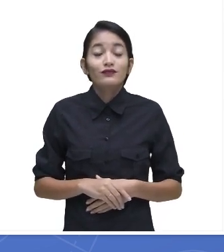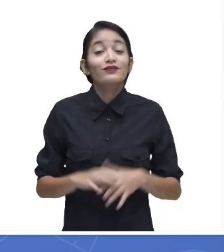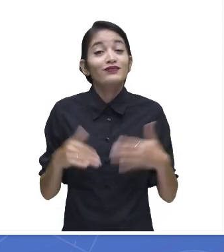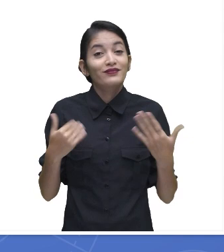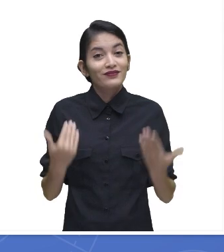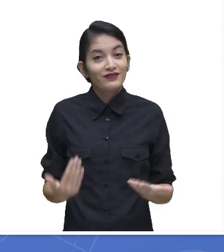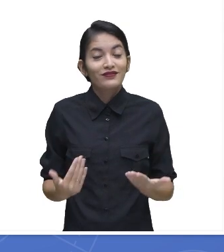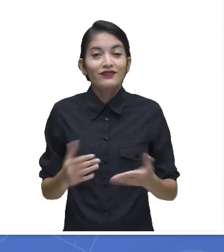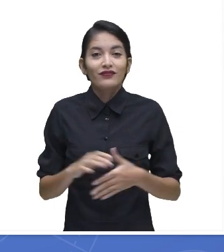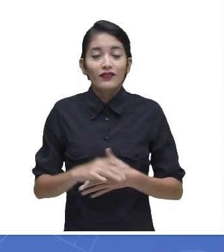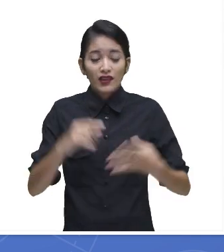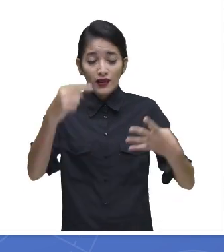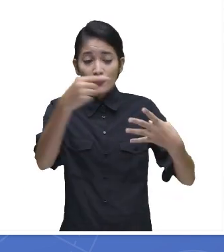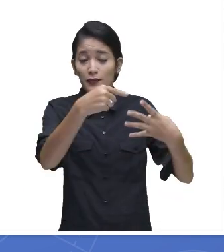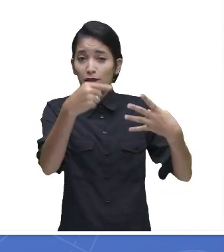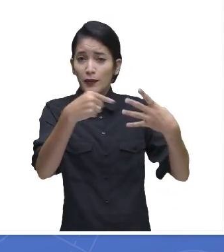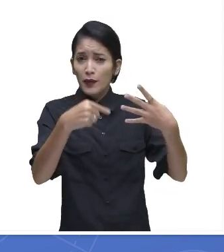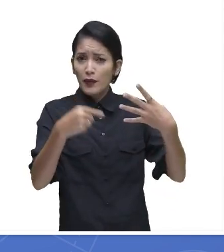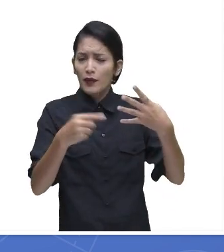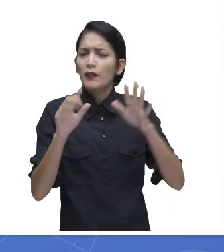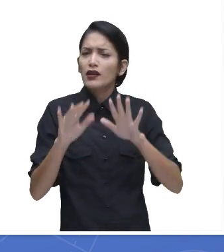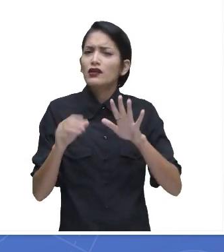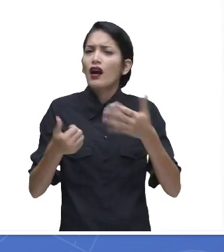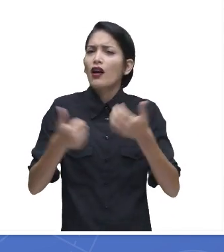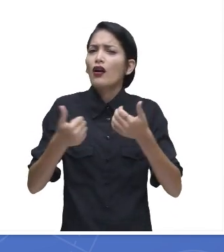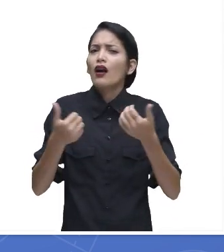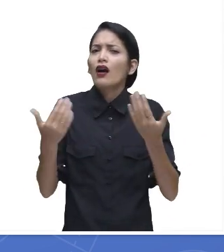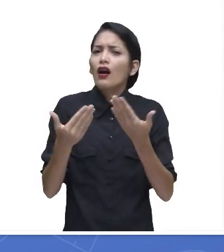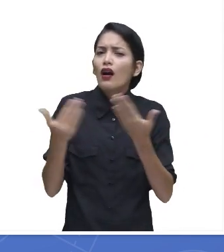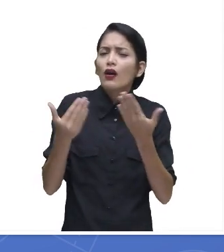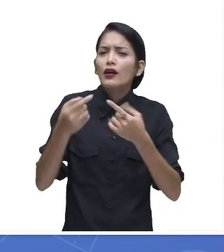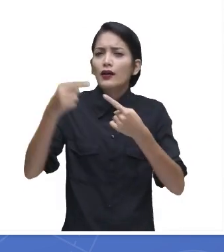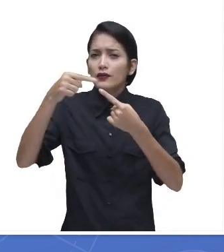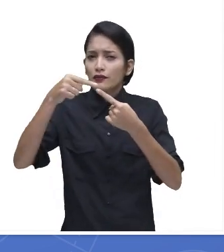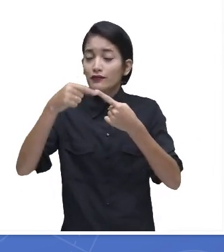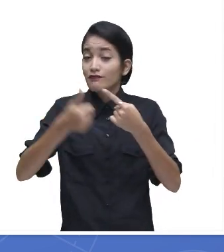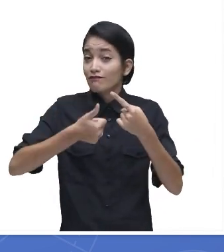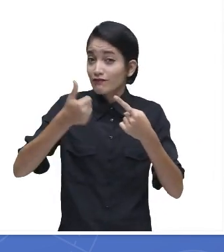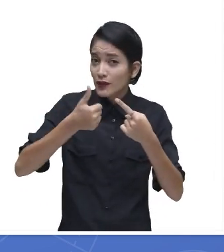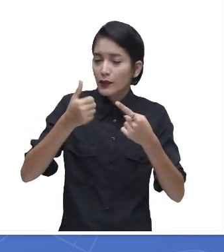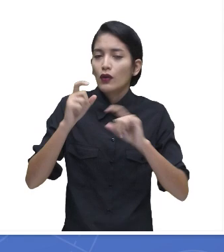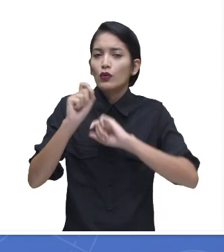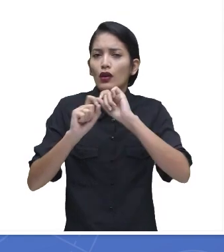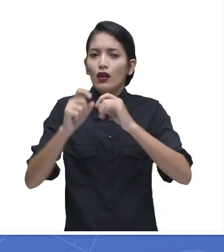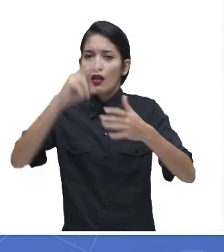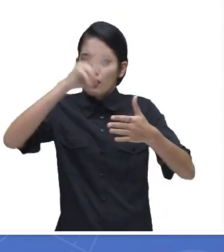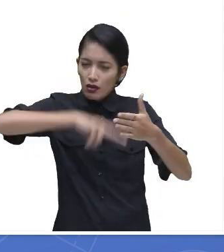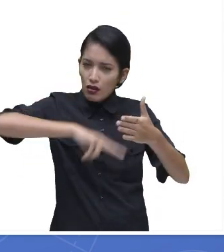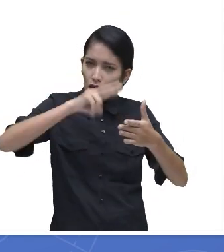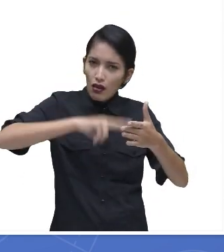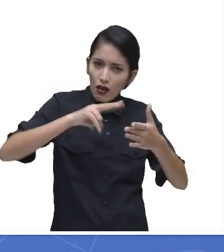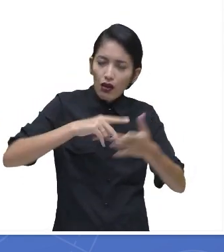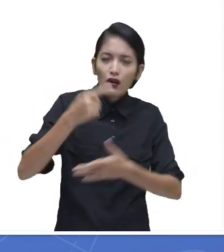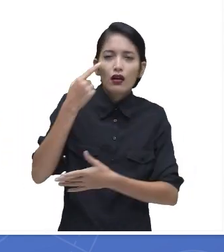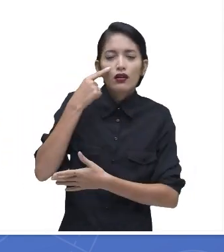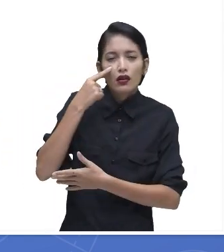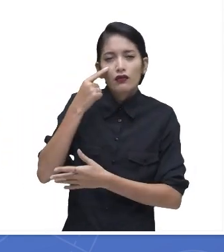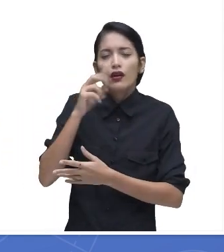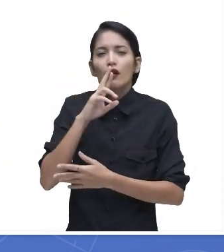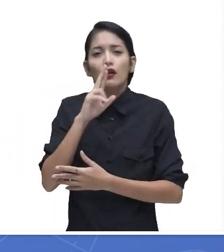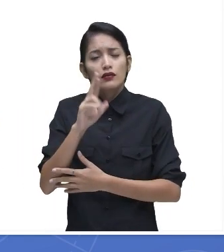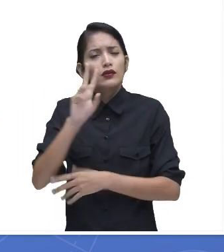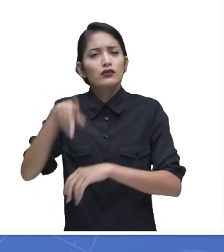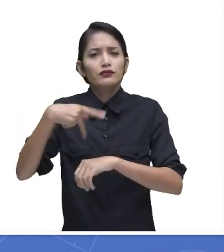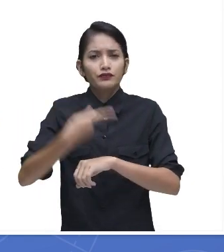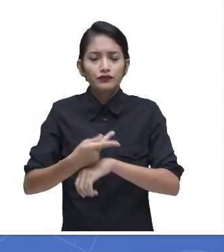Pessoal, 4 questões, mas agora vamos à primeira questão. É aquele esquema que a gente falou. Vamos ler e vamos verificar as respostas daqui a